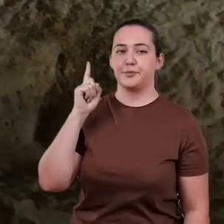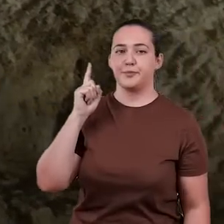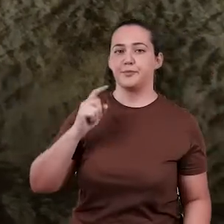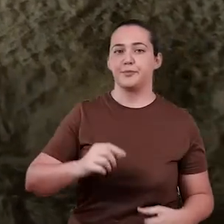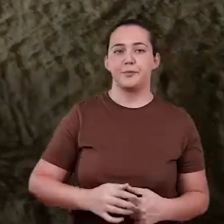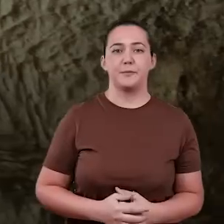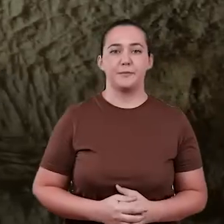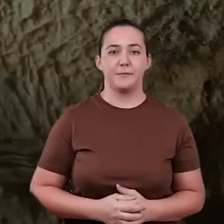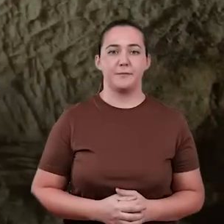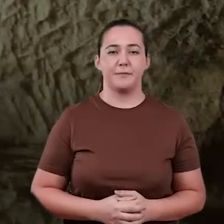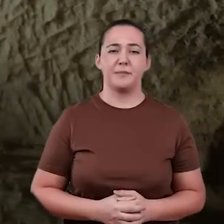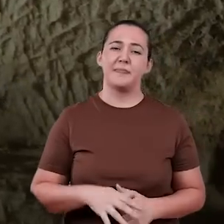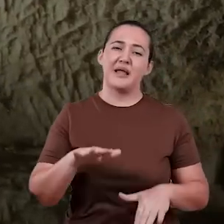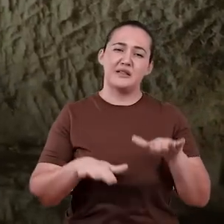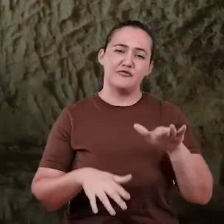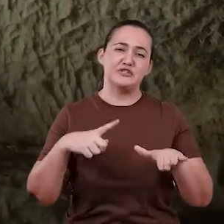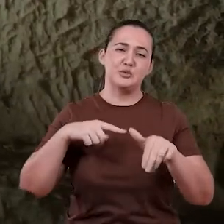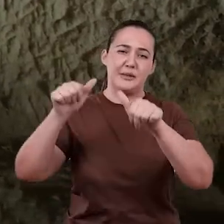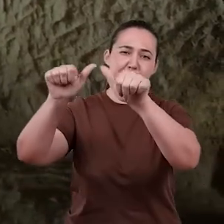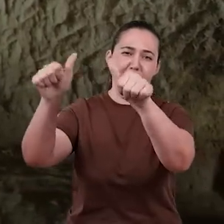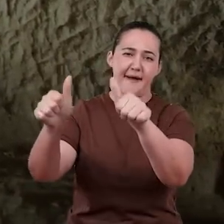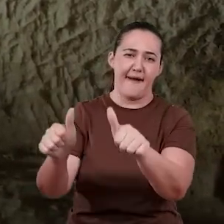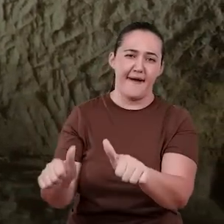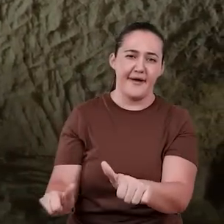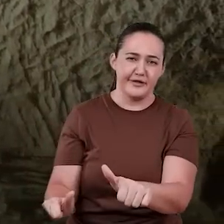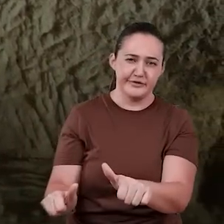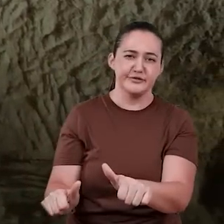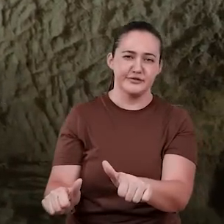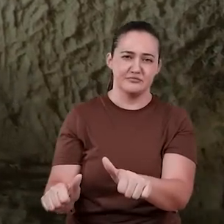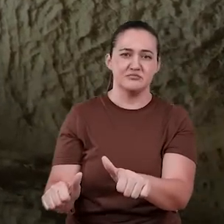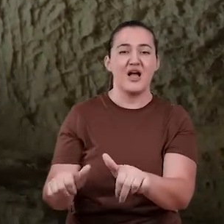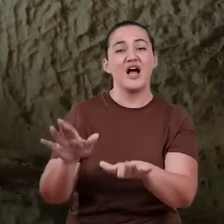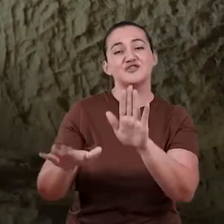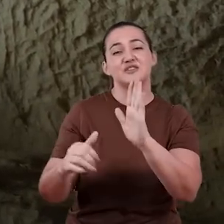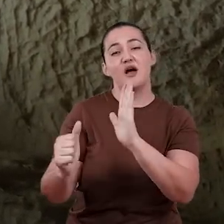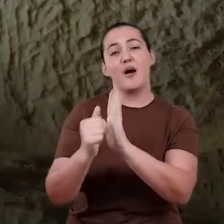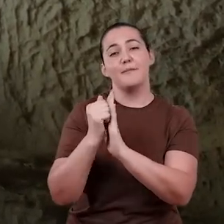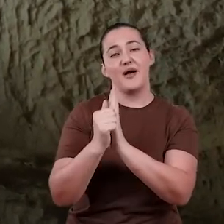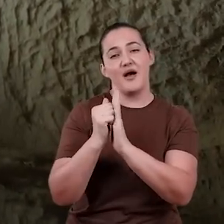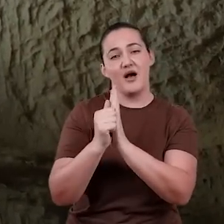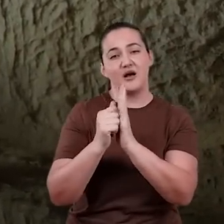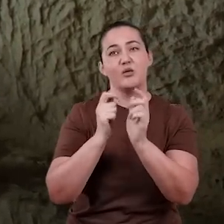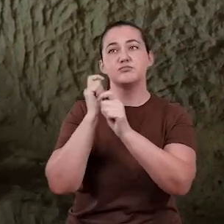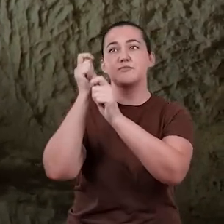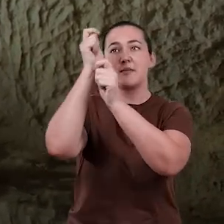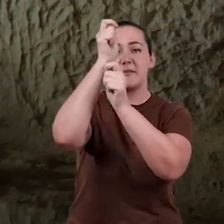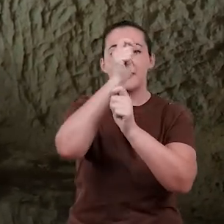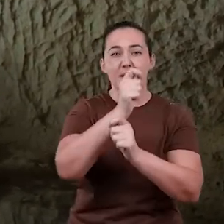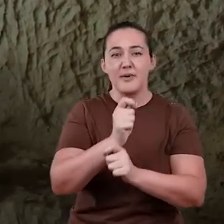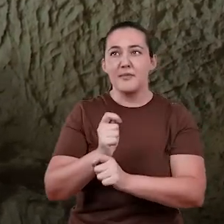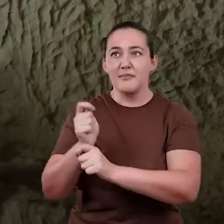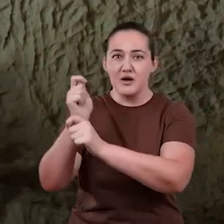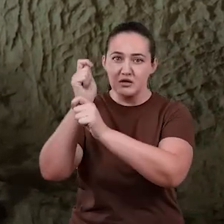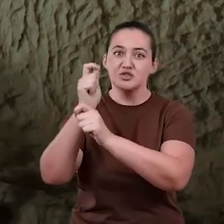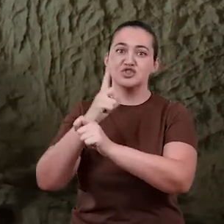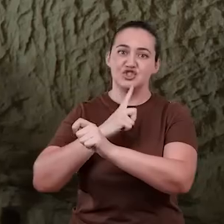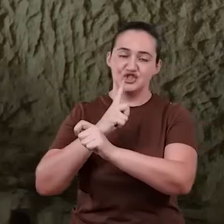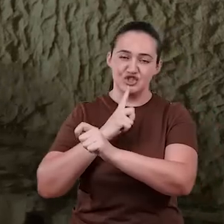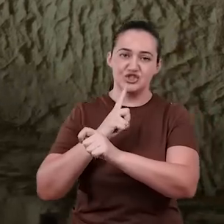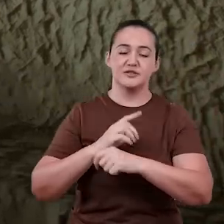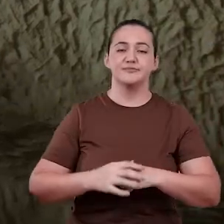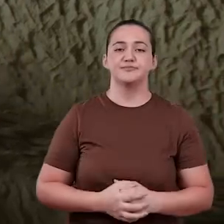que havia algum ícone, alguma imagem. Muitas dessas imagens foram apagadas porque havia rebocos com imagens aqui